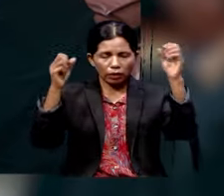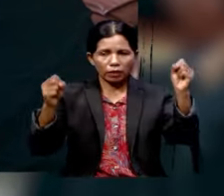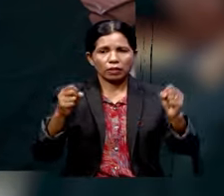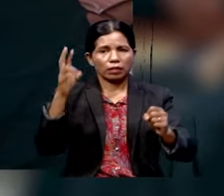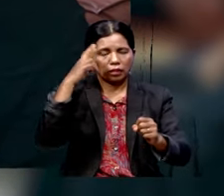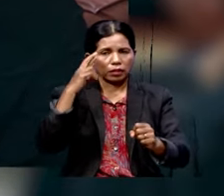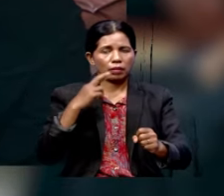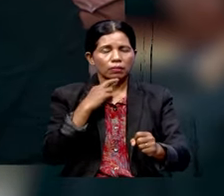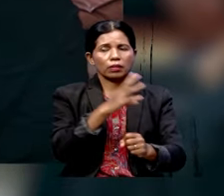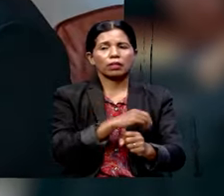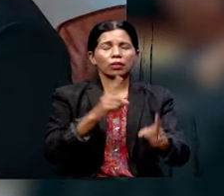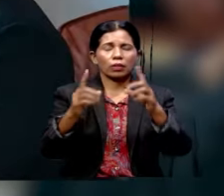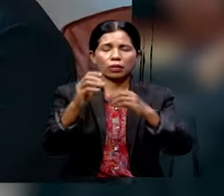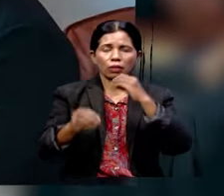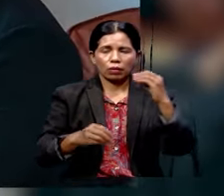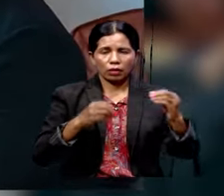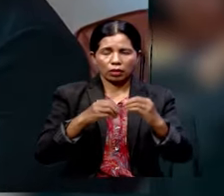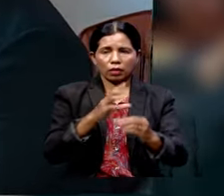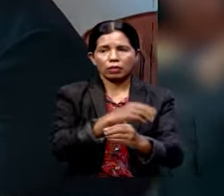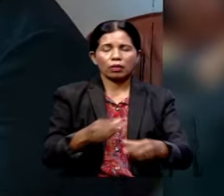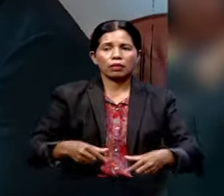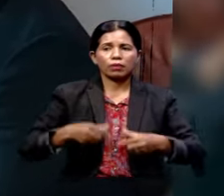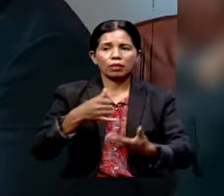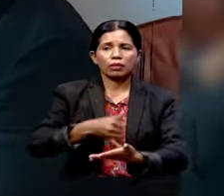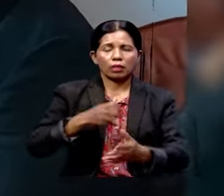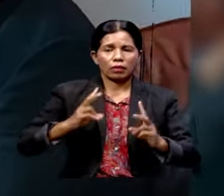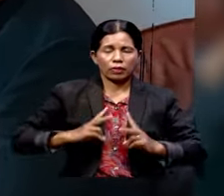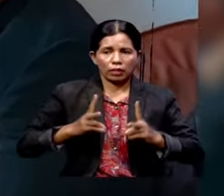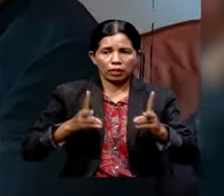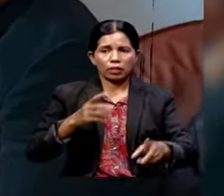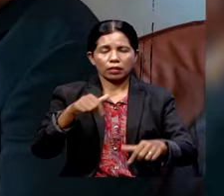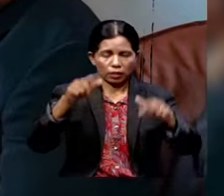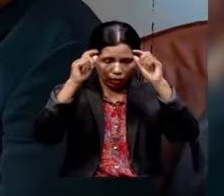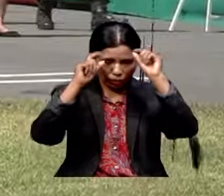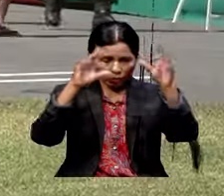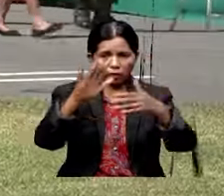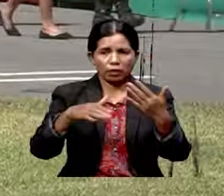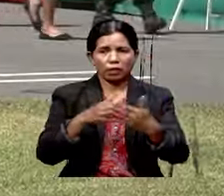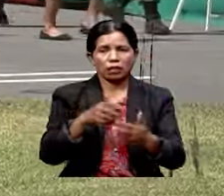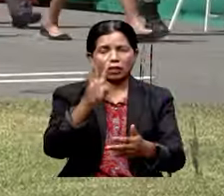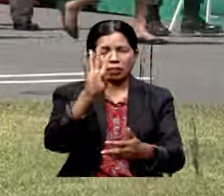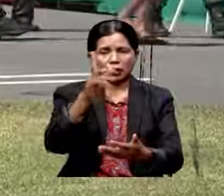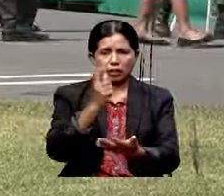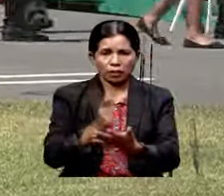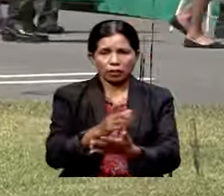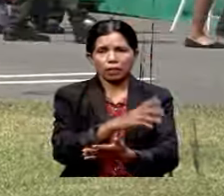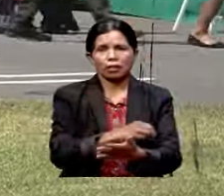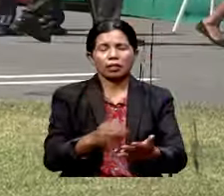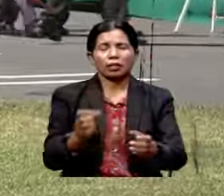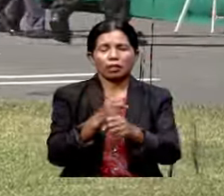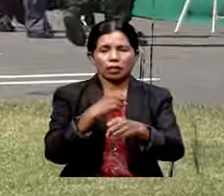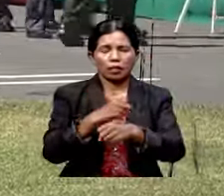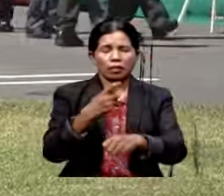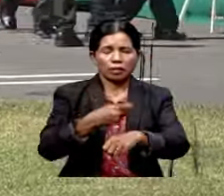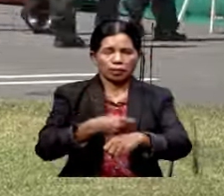José Ramos Horta, o de coalia con a condecoração para veterano Sira e a Território Nacional, Rihun Hatresin, nebe mak se realiza e a